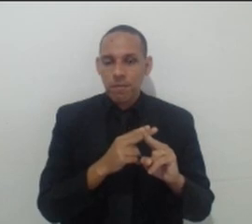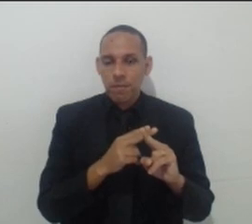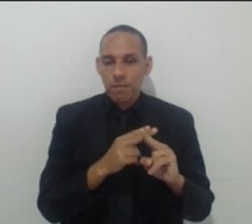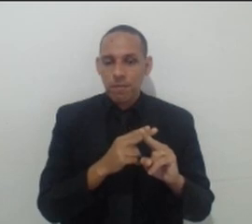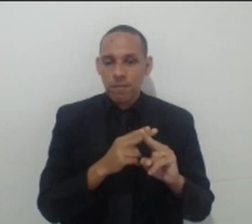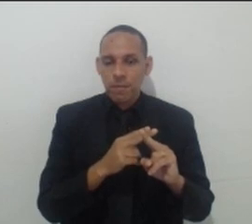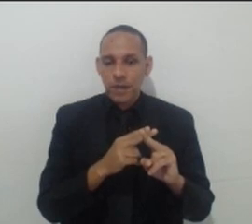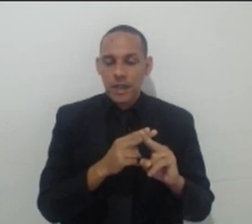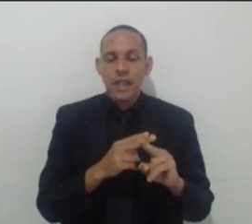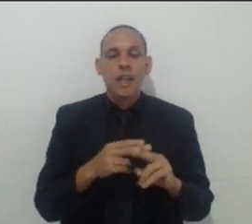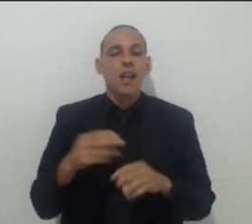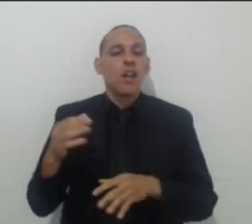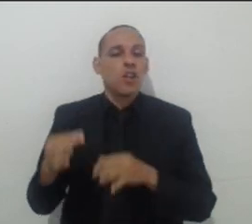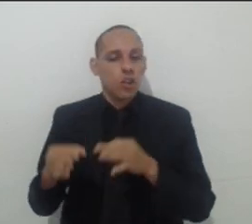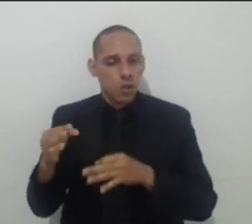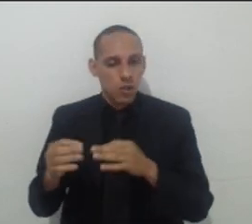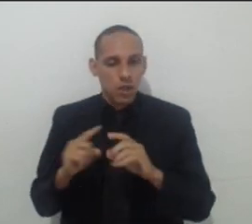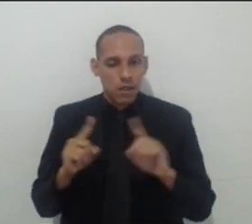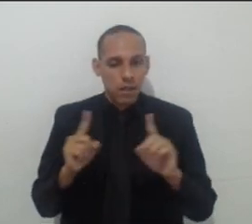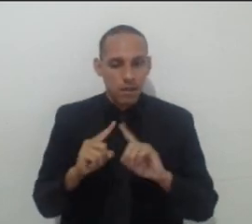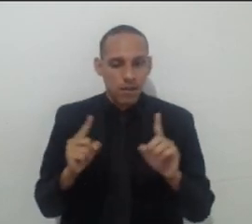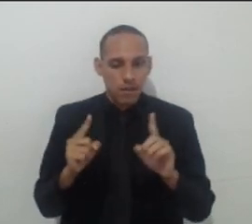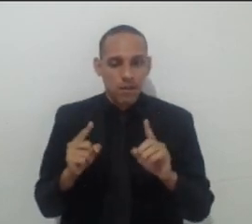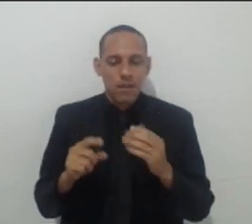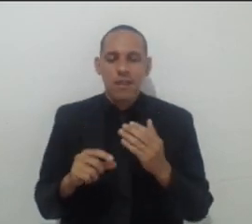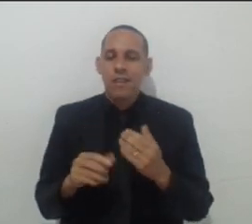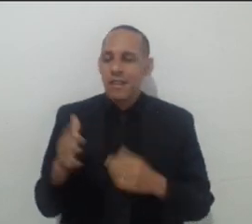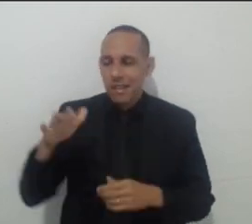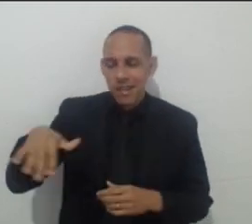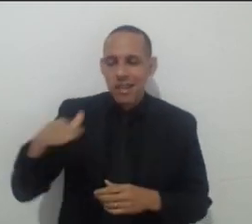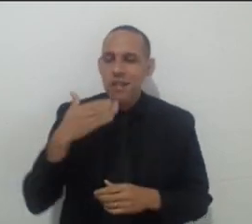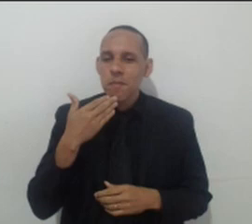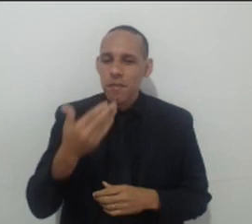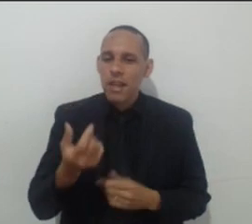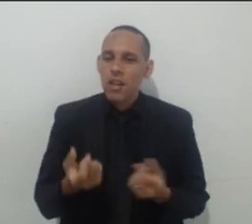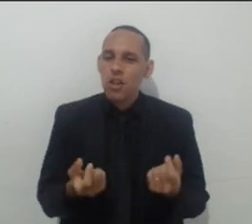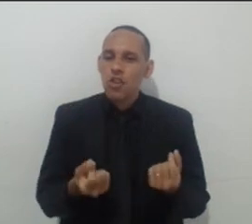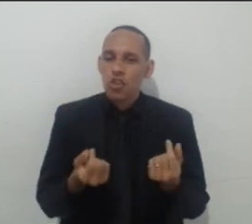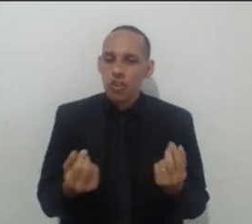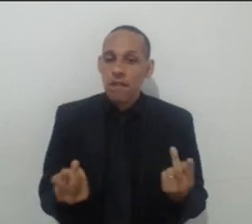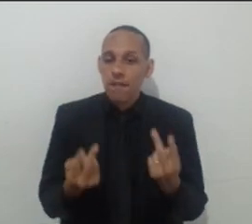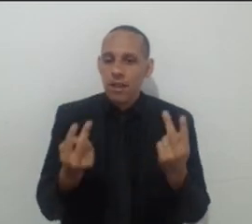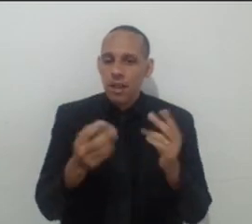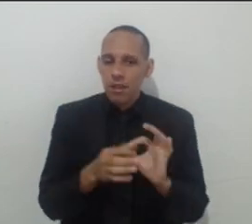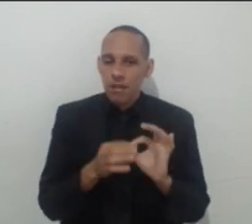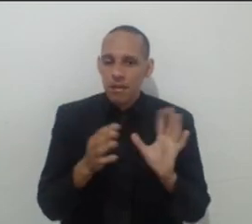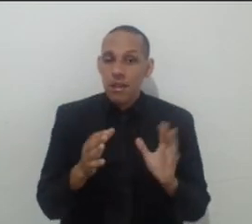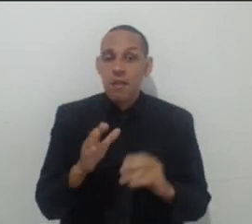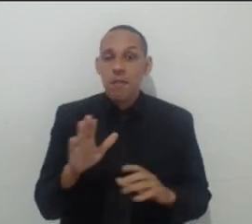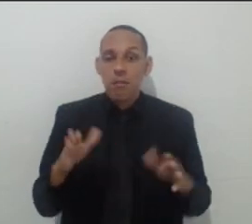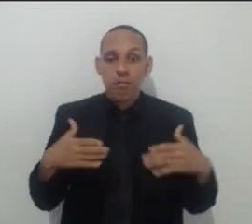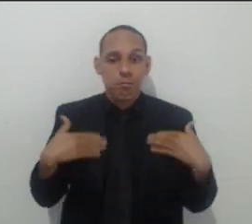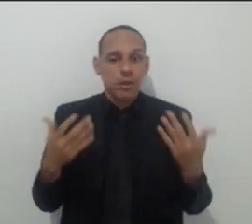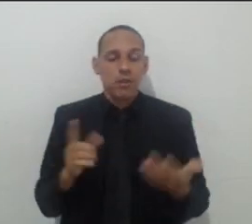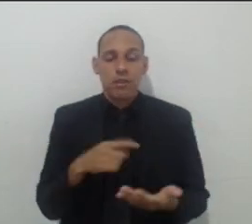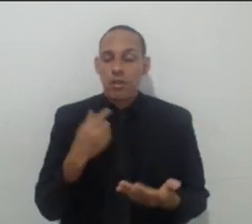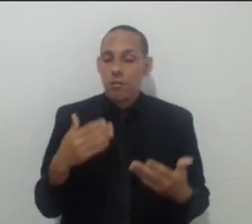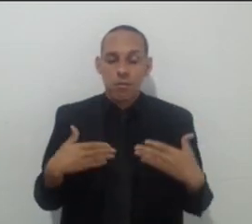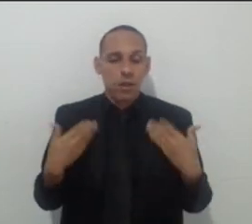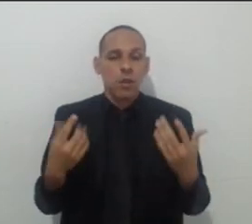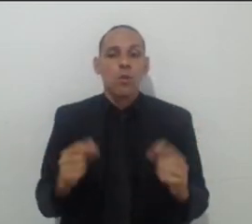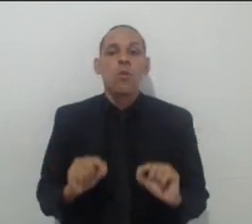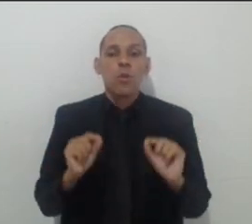julgamento dessa reclamação, os autores, então, os exequentes, pediram a liberação do dinheiro. E aí, para surpresa nossa, o